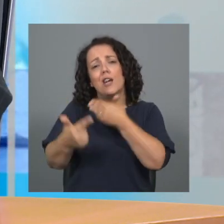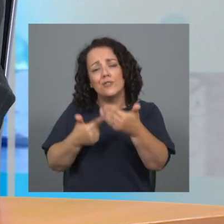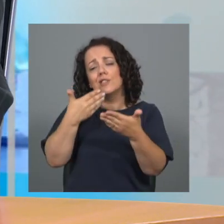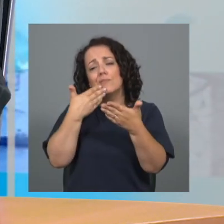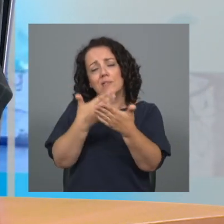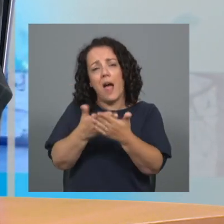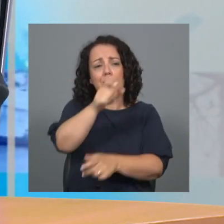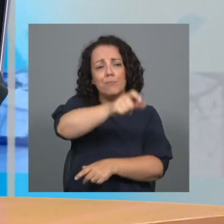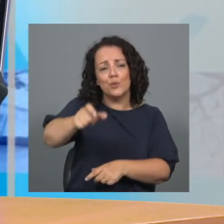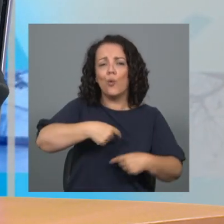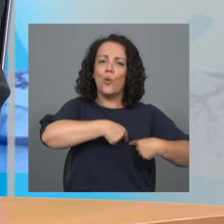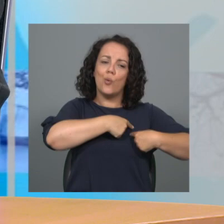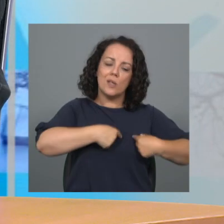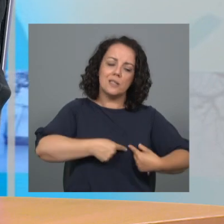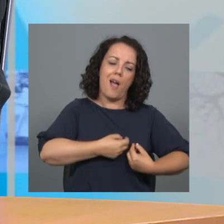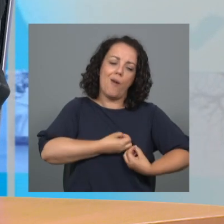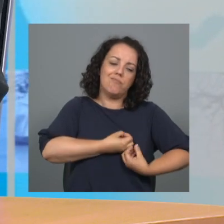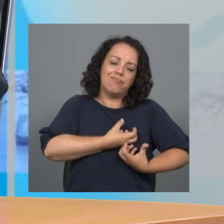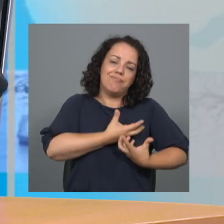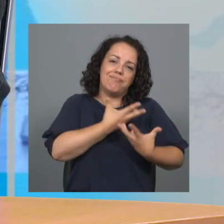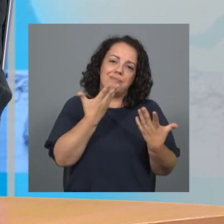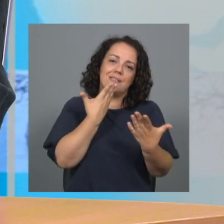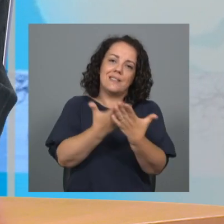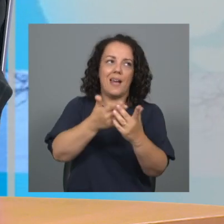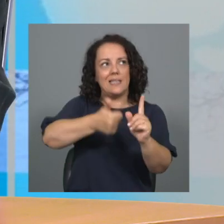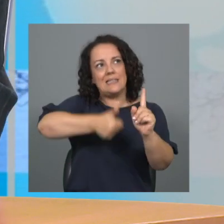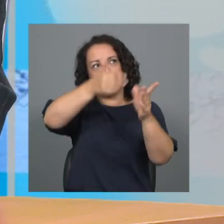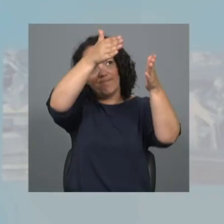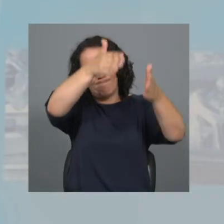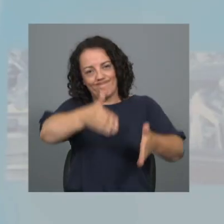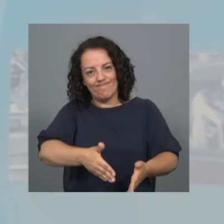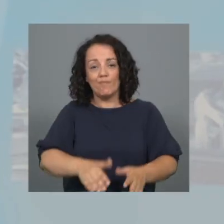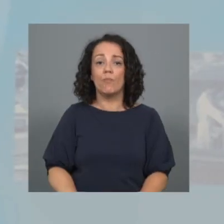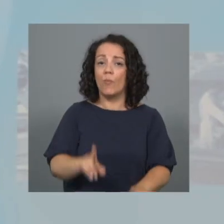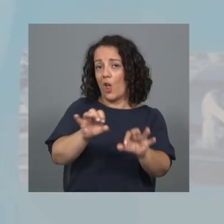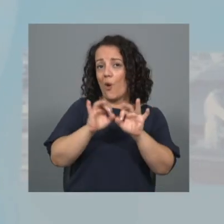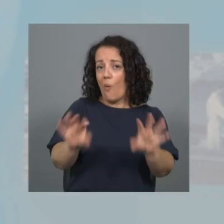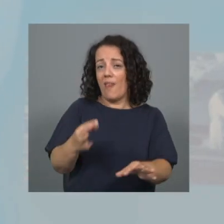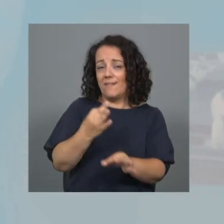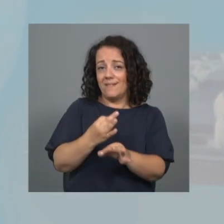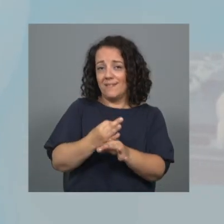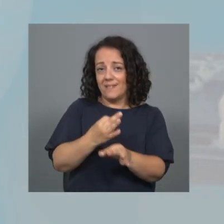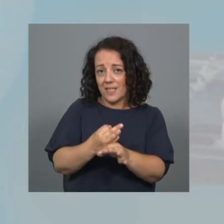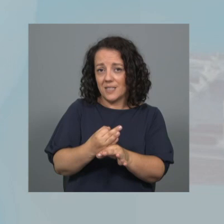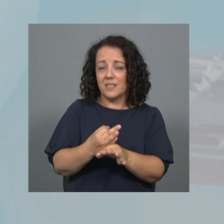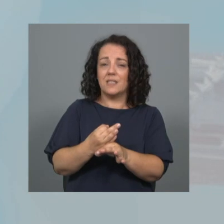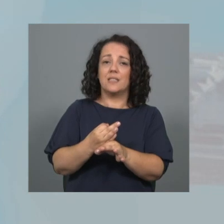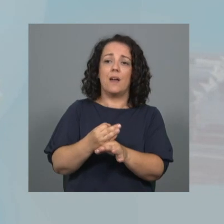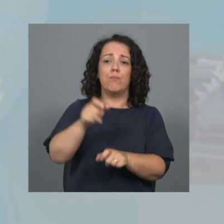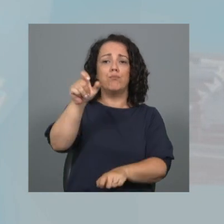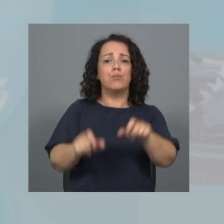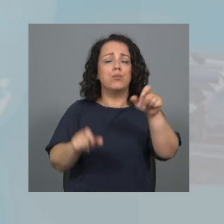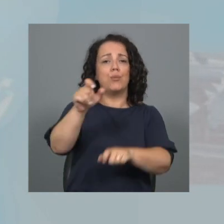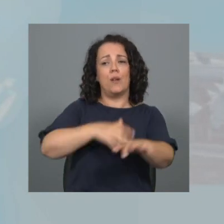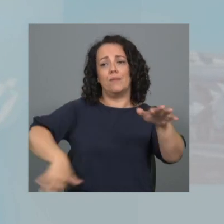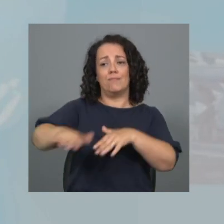das pessoas para poderem chegar ao centro de onde se deve poder chegar. E é isso que também se festeja, mesmo que de forma muito popular, por